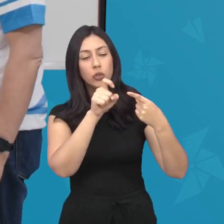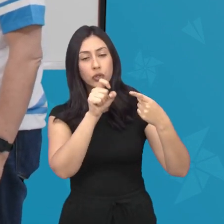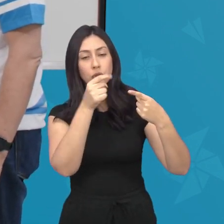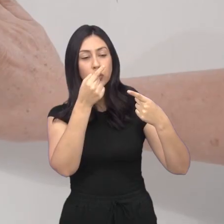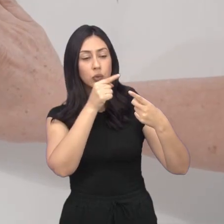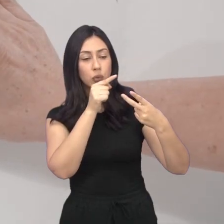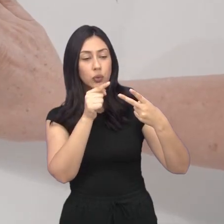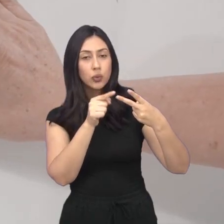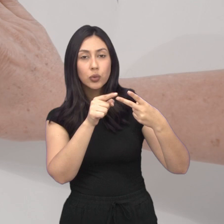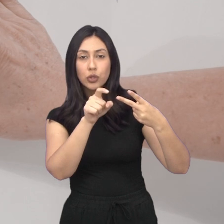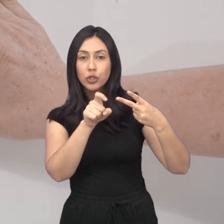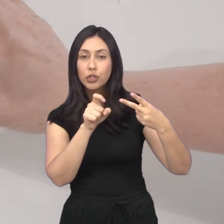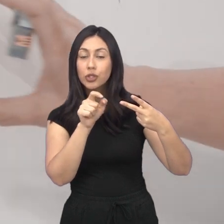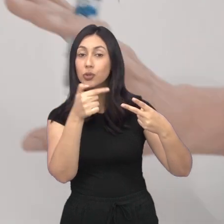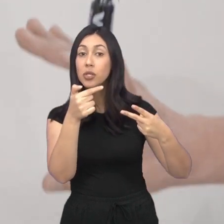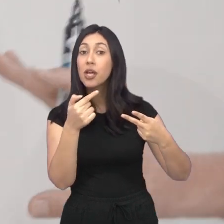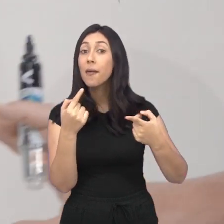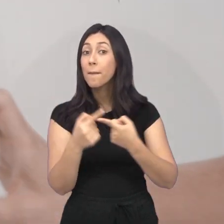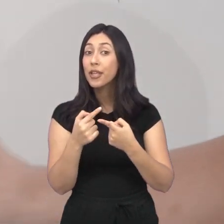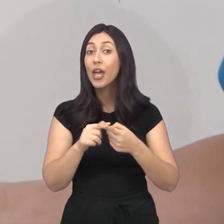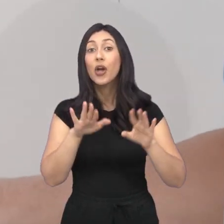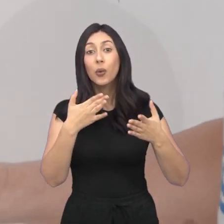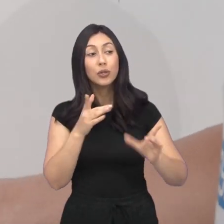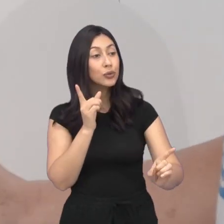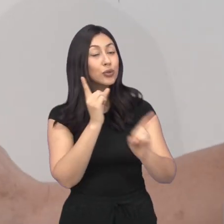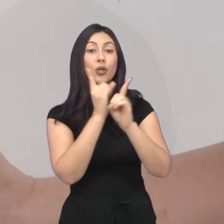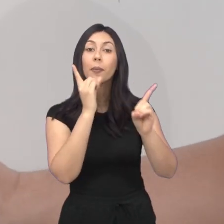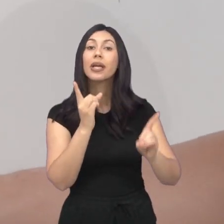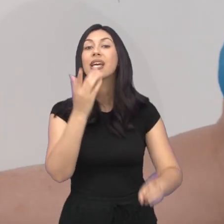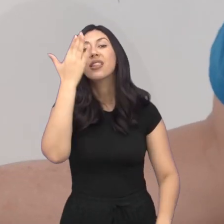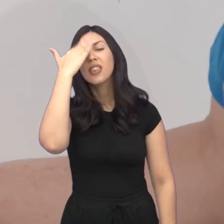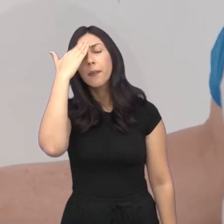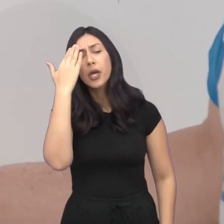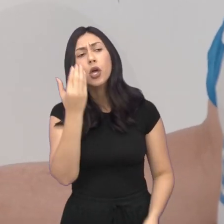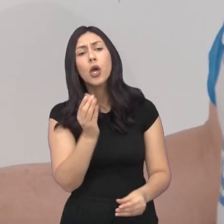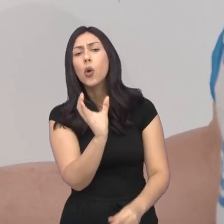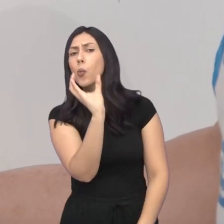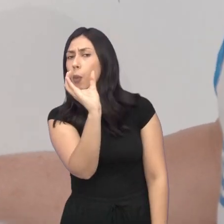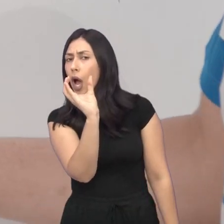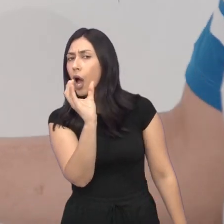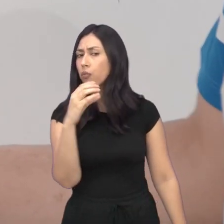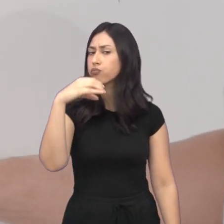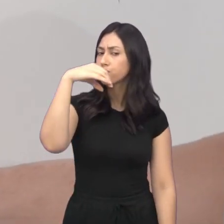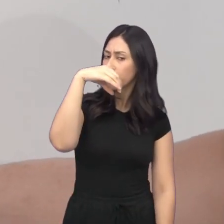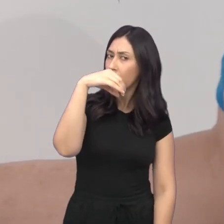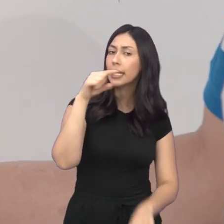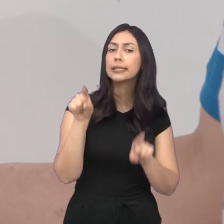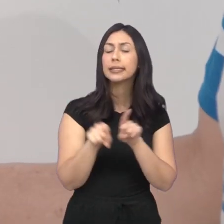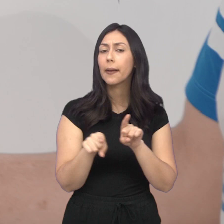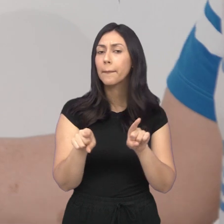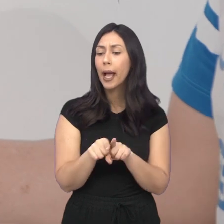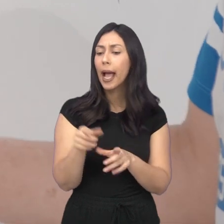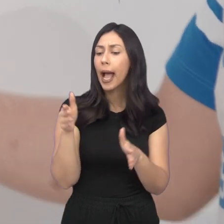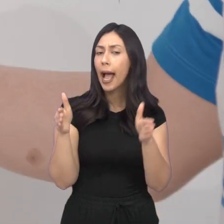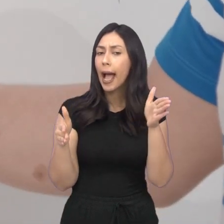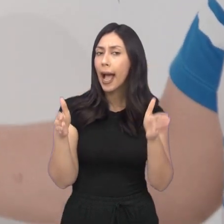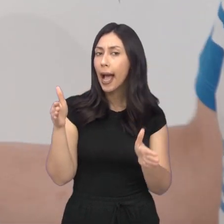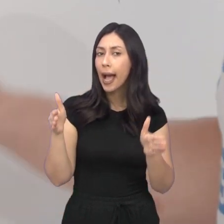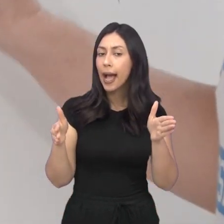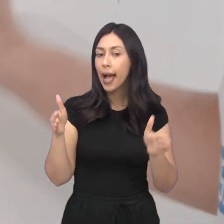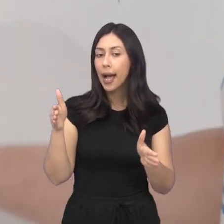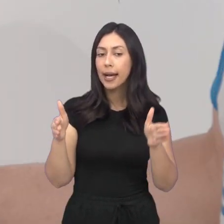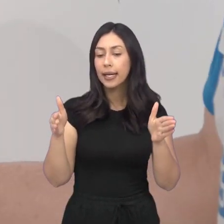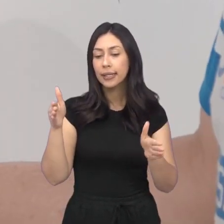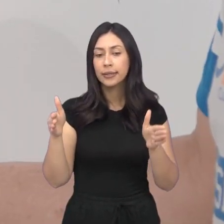consegue saber o jeitão da curva, você consegue saber, por exemplo, que entre as raízes, a